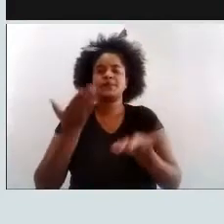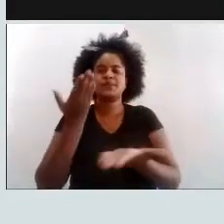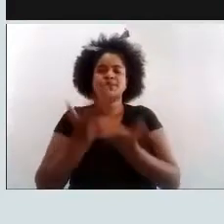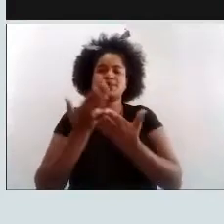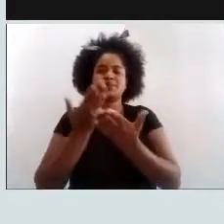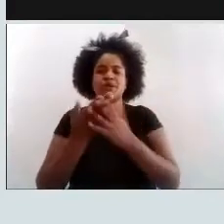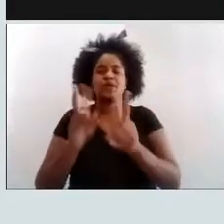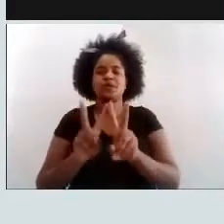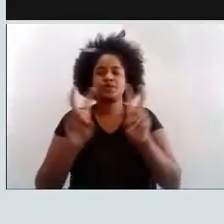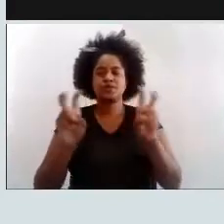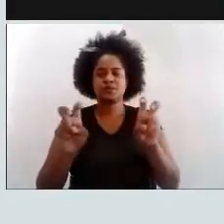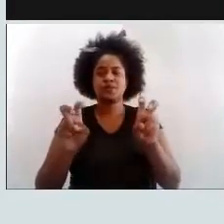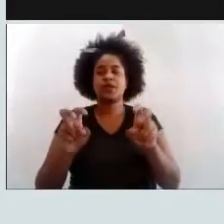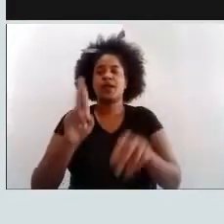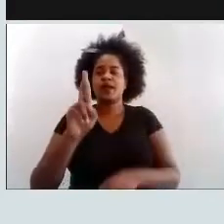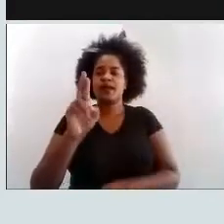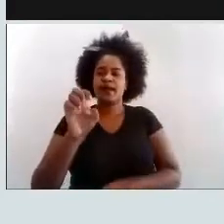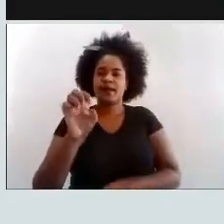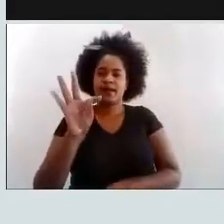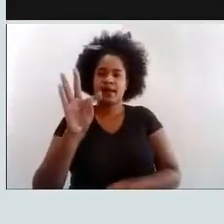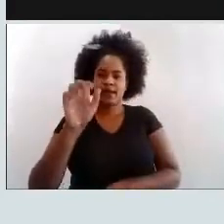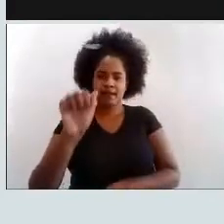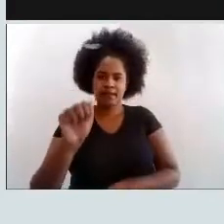concorrentes, certo?